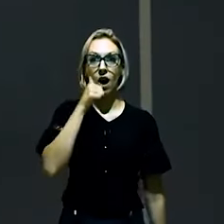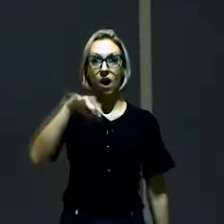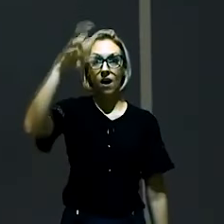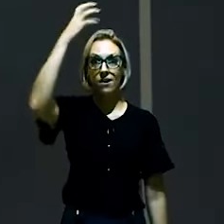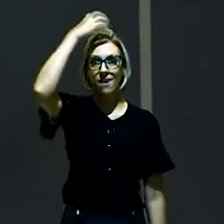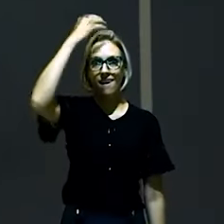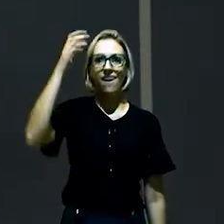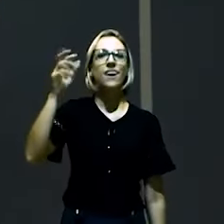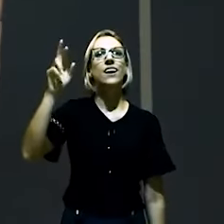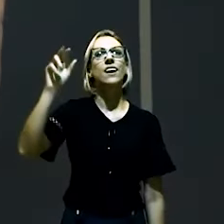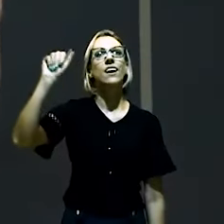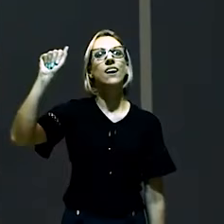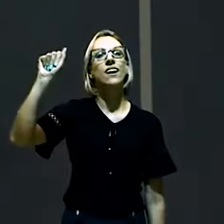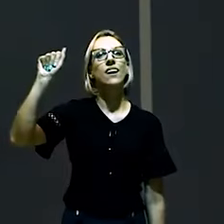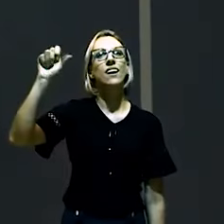4 toneladas de ouro.